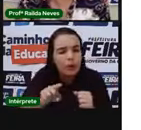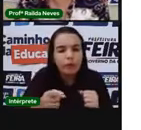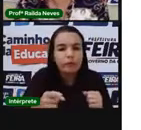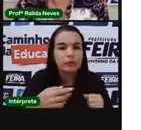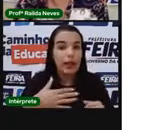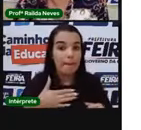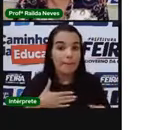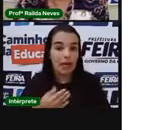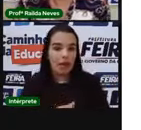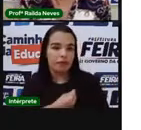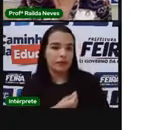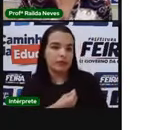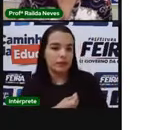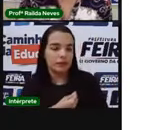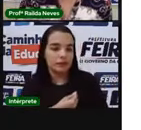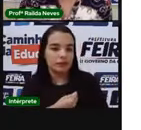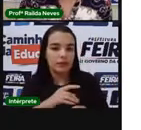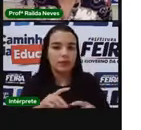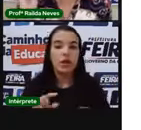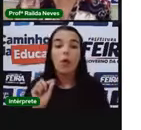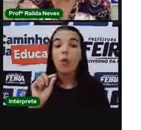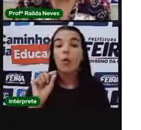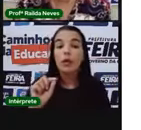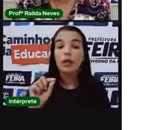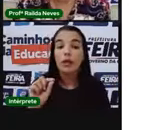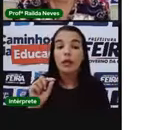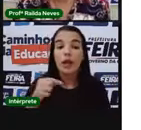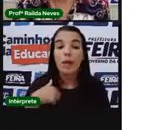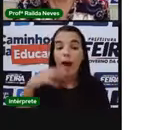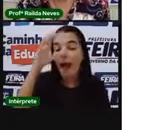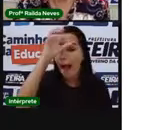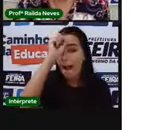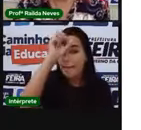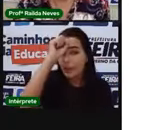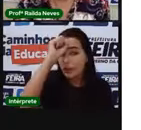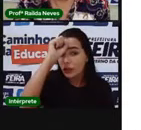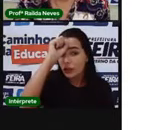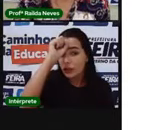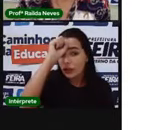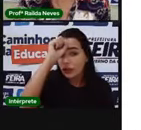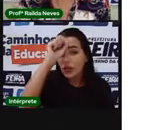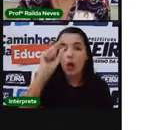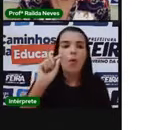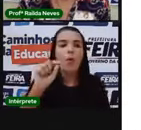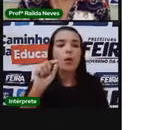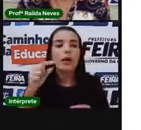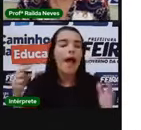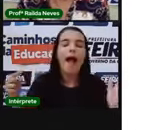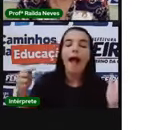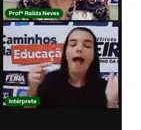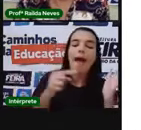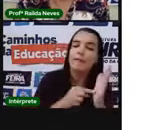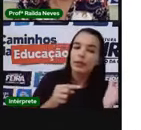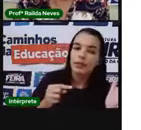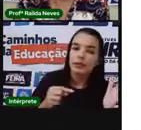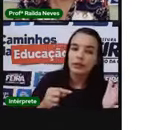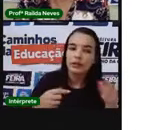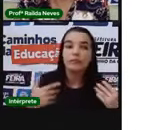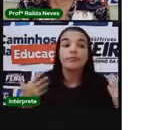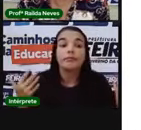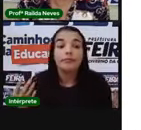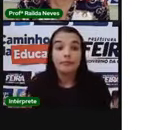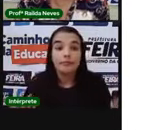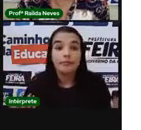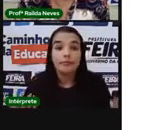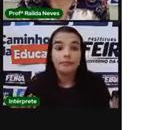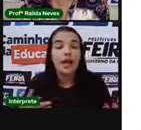minha vida? Então, feito isso, eu vou pensar no que eu ouvi, no que vi, no que eu aprendi e